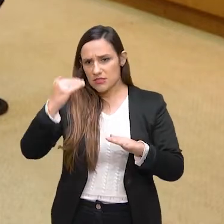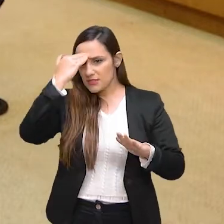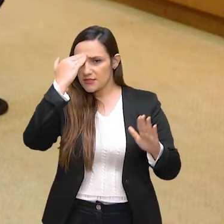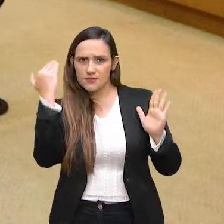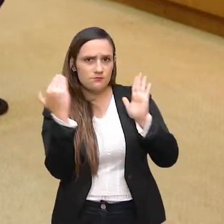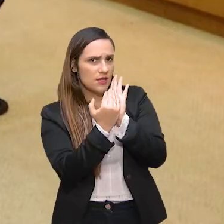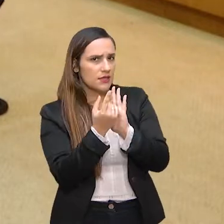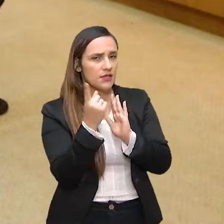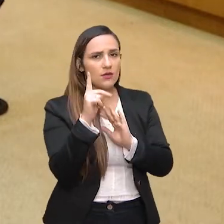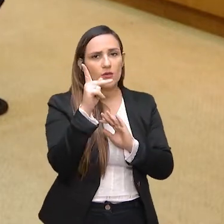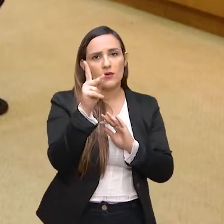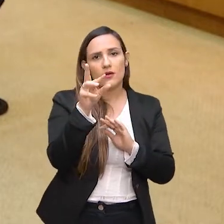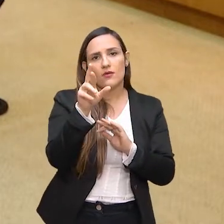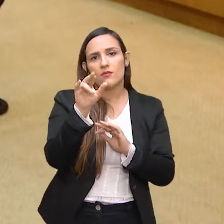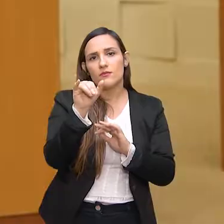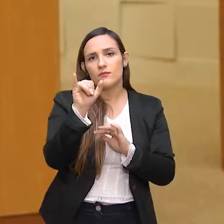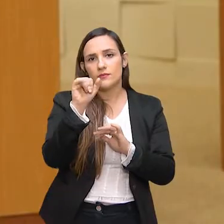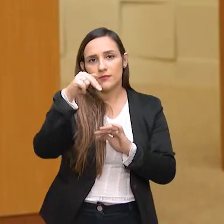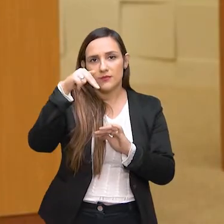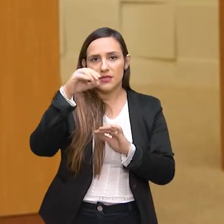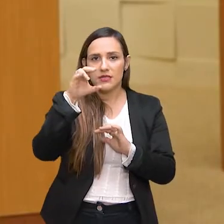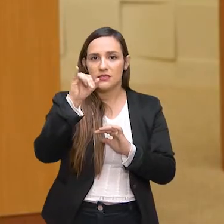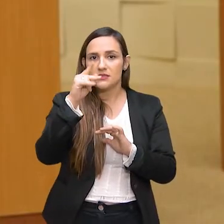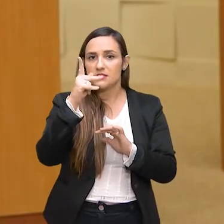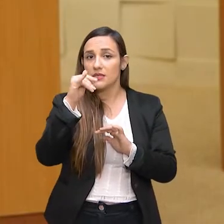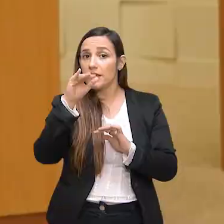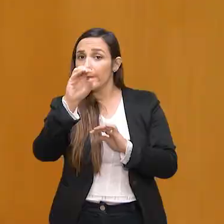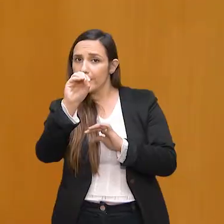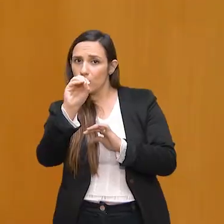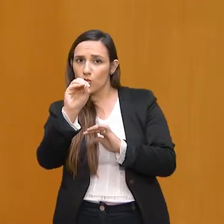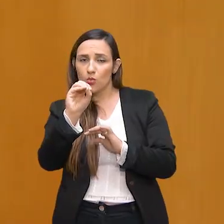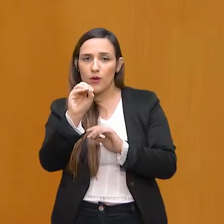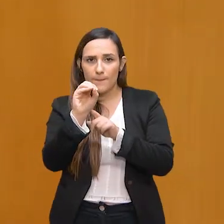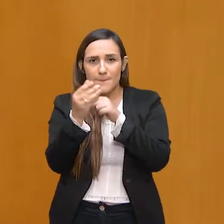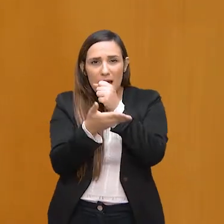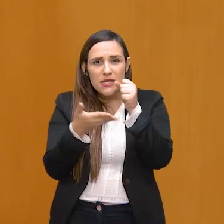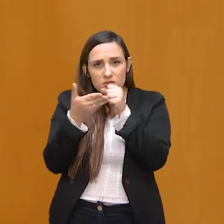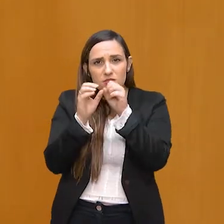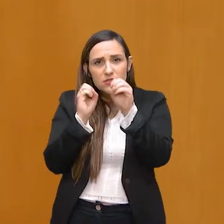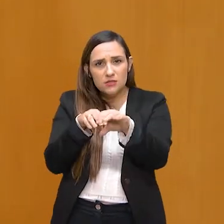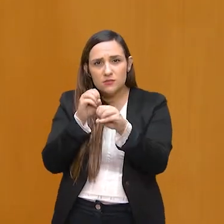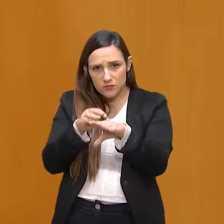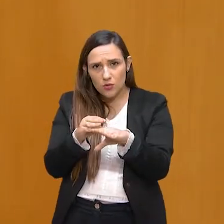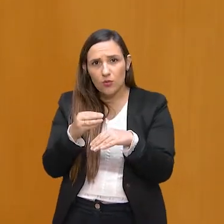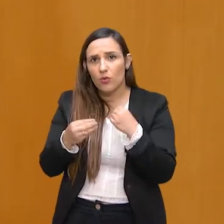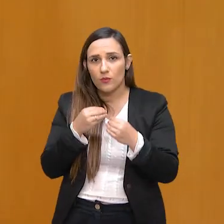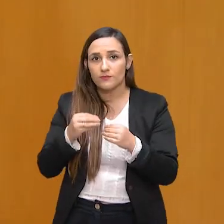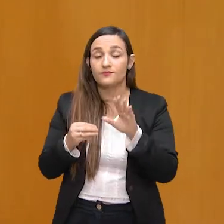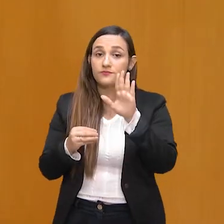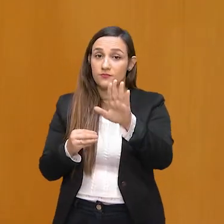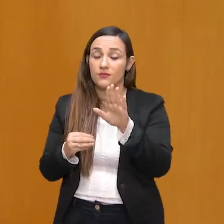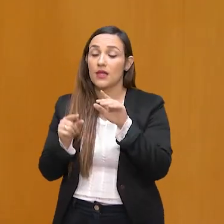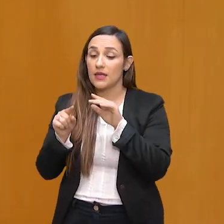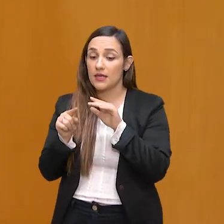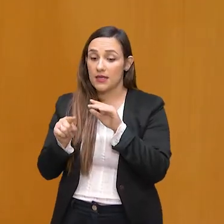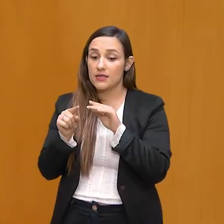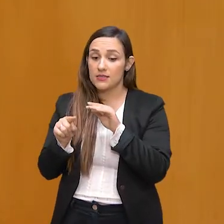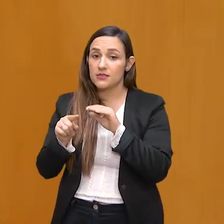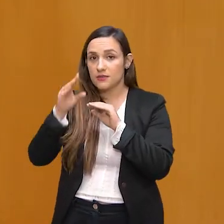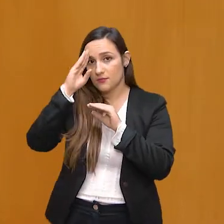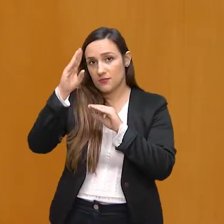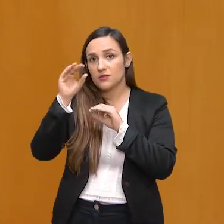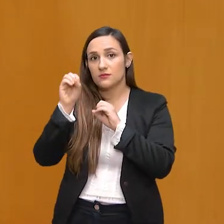desses princípios que o senhor colocou na pergunta anterior? Ah, sim. Esses princípios eles são relacionados ao processo.